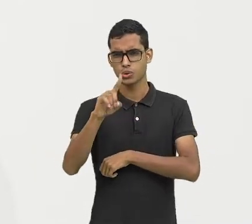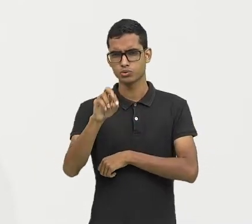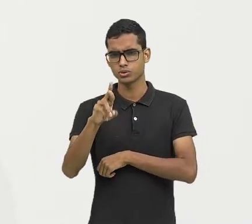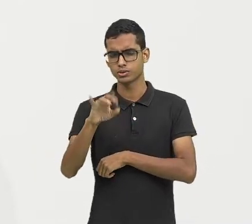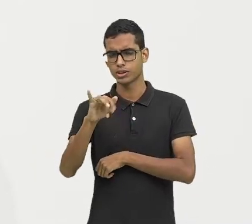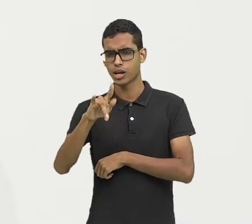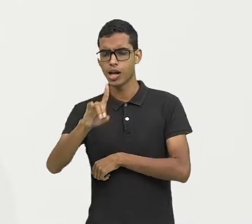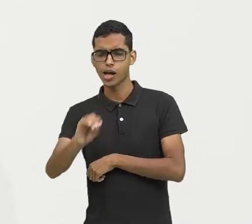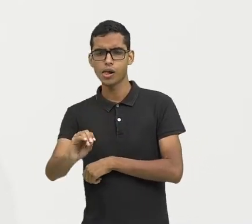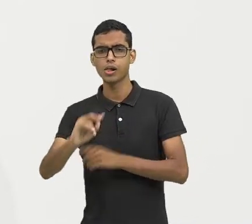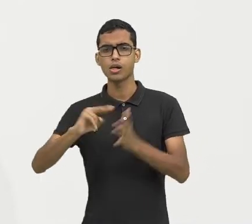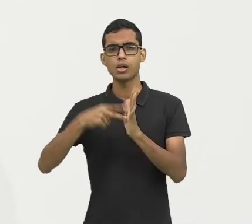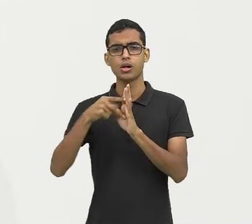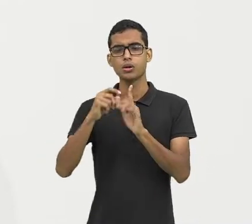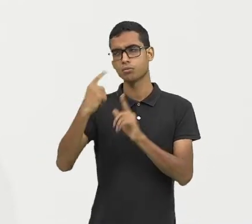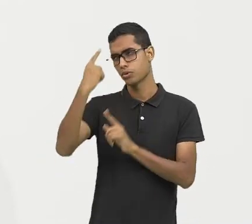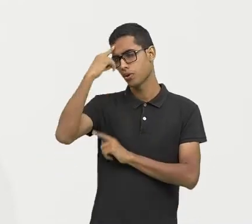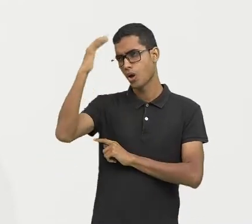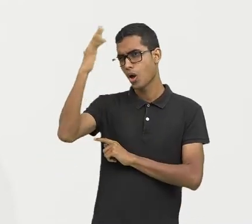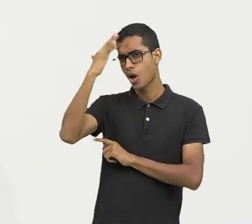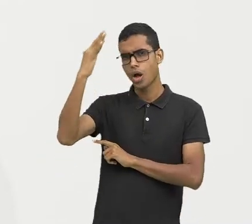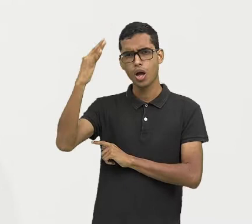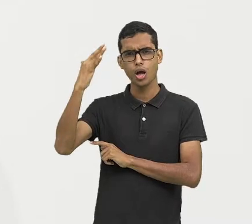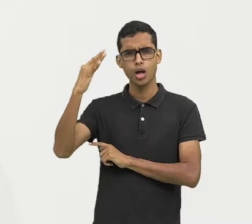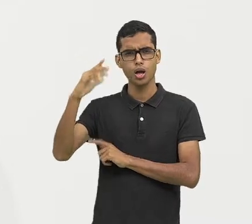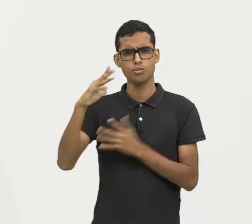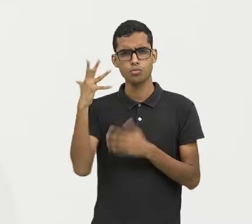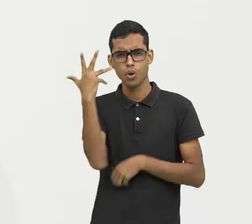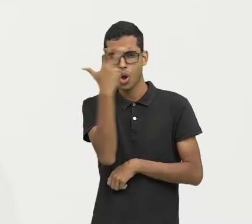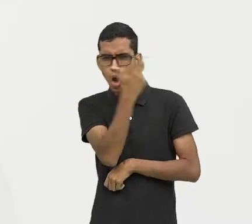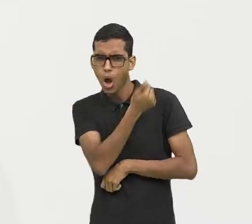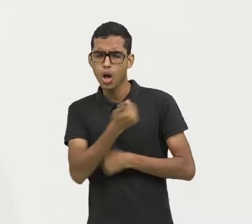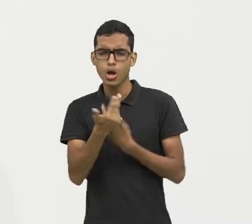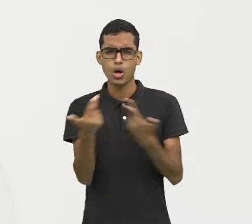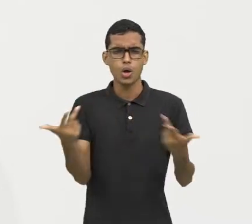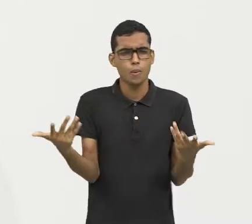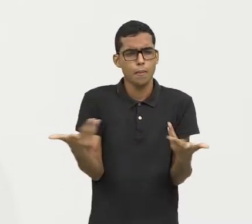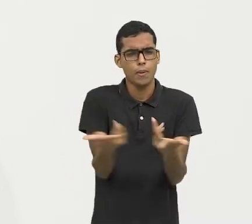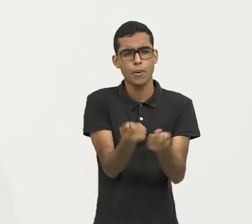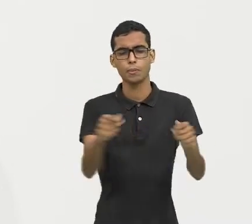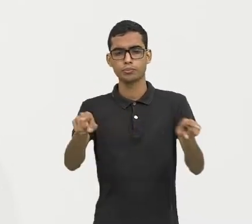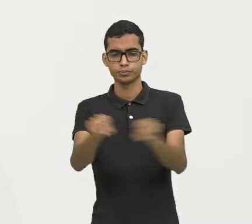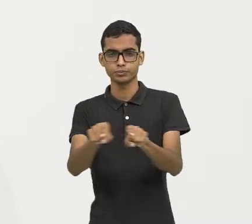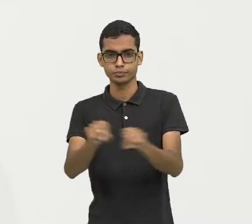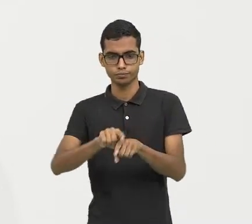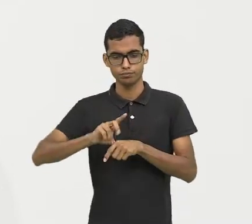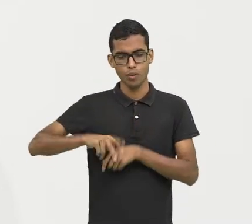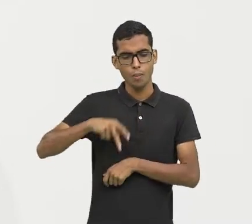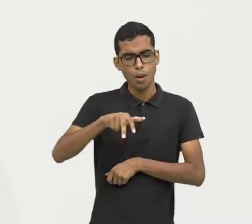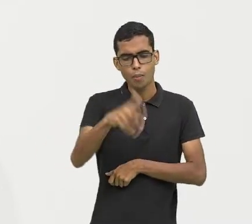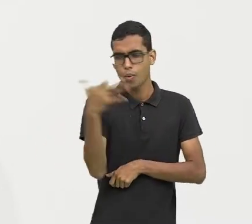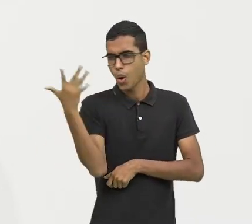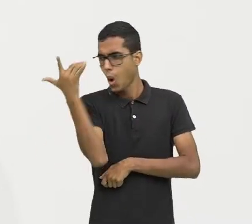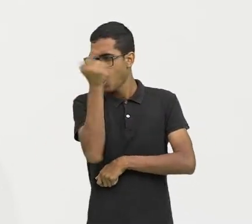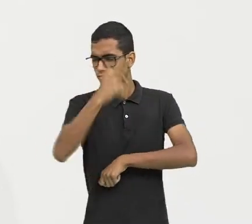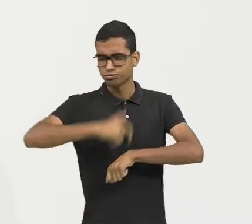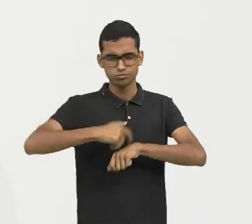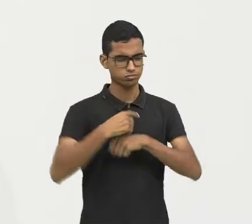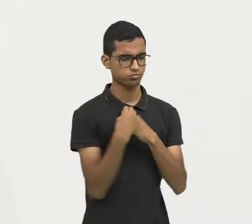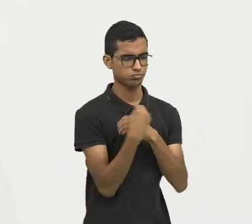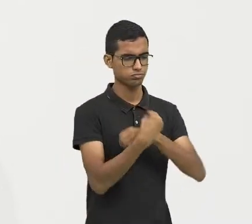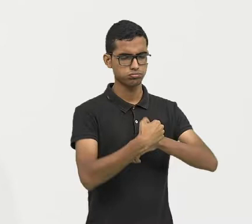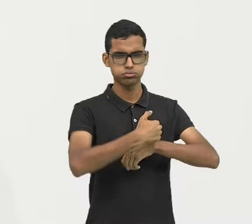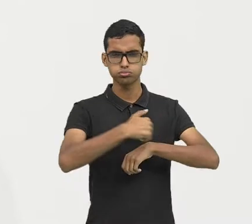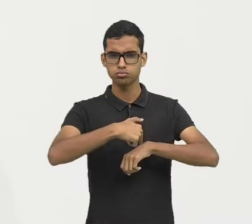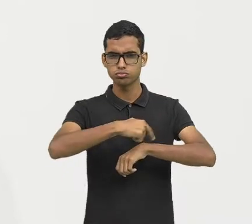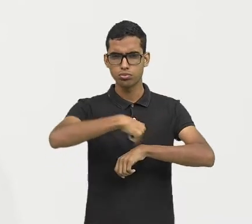dourada dá para a gente uma ideia de algo que é belo, bonito, certo? Então, perceba que a gente tem aqui uma